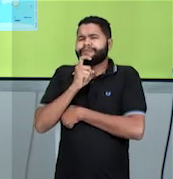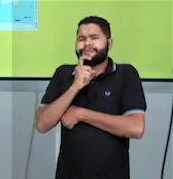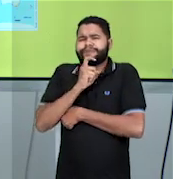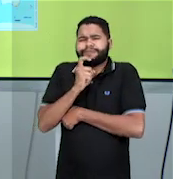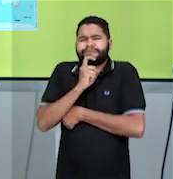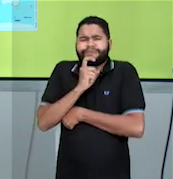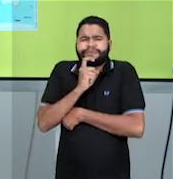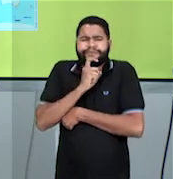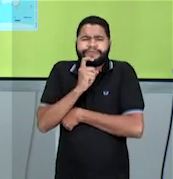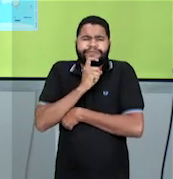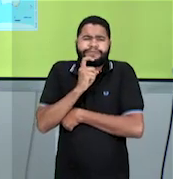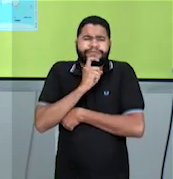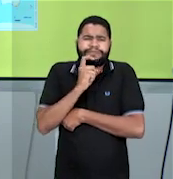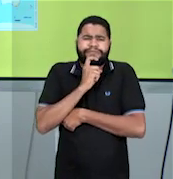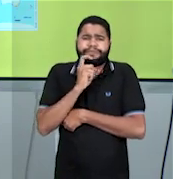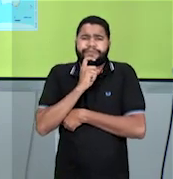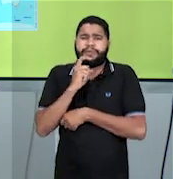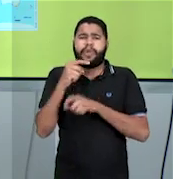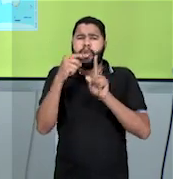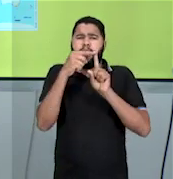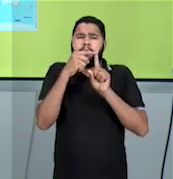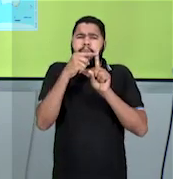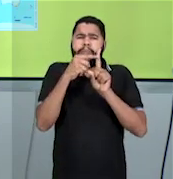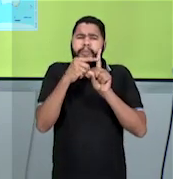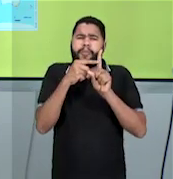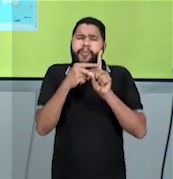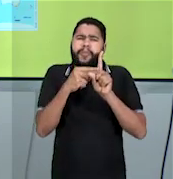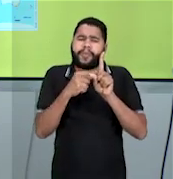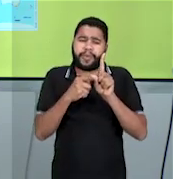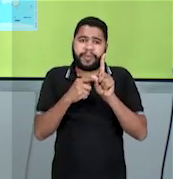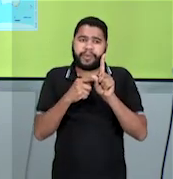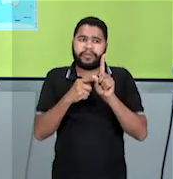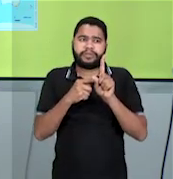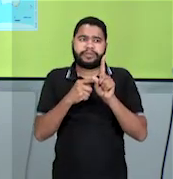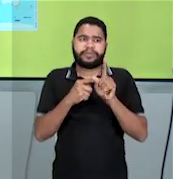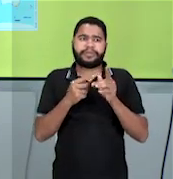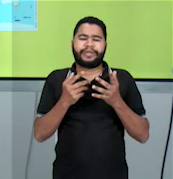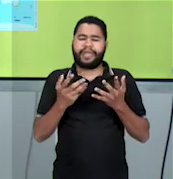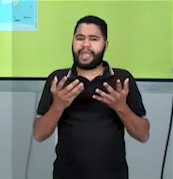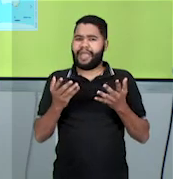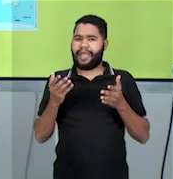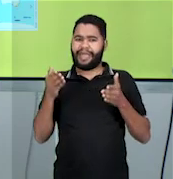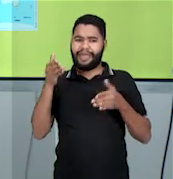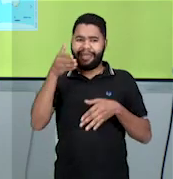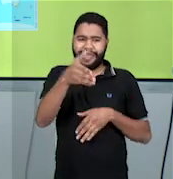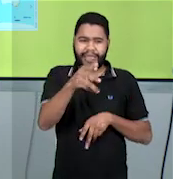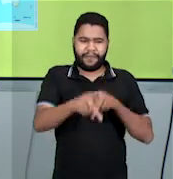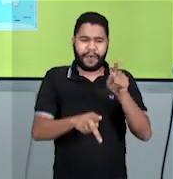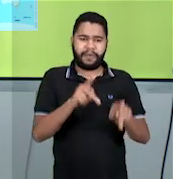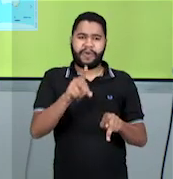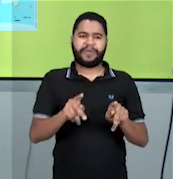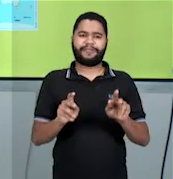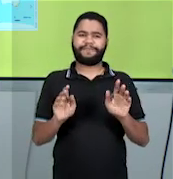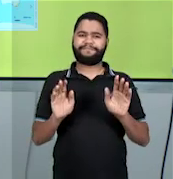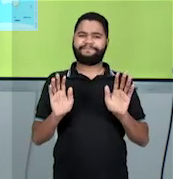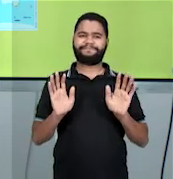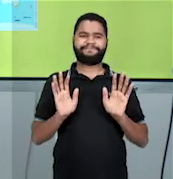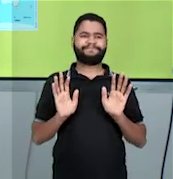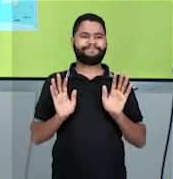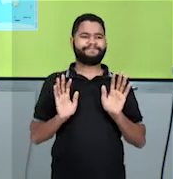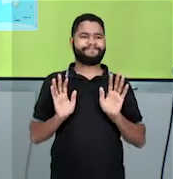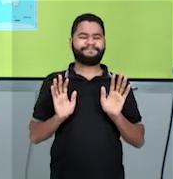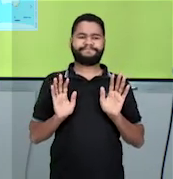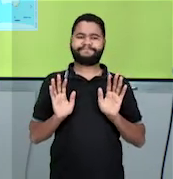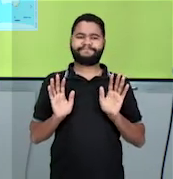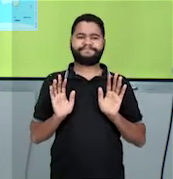né, temperaturas extremamente baixas, né, ou seja, ali você inibe que a população cresça, que você tenha uma concentração populacional